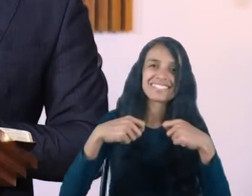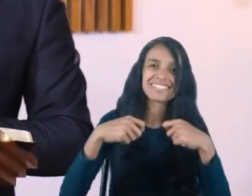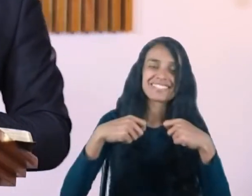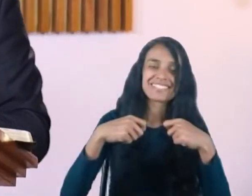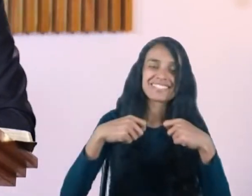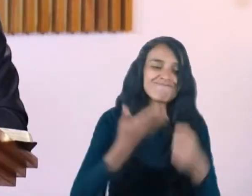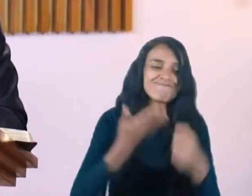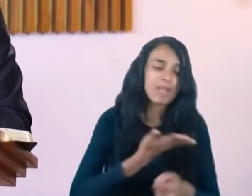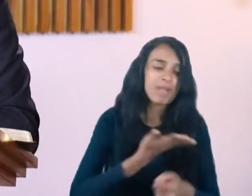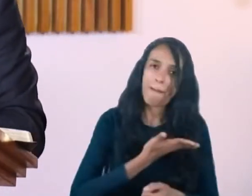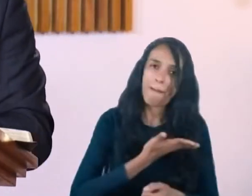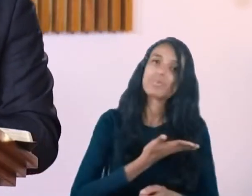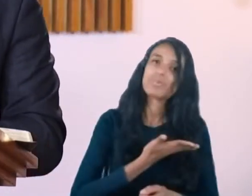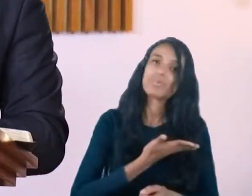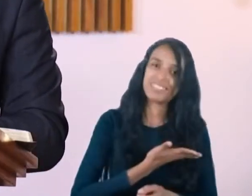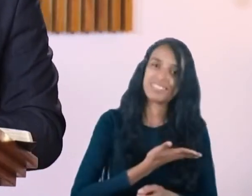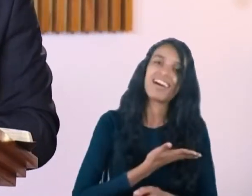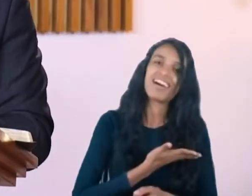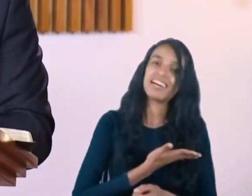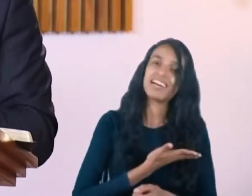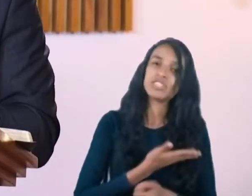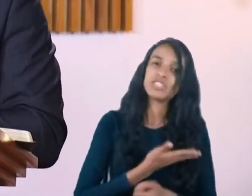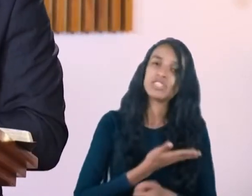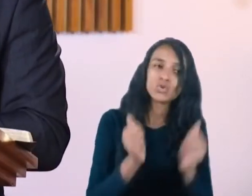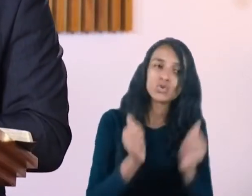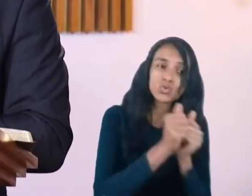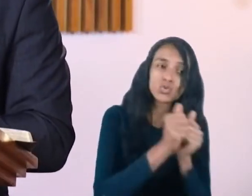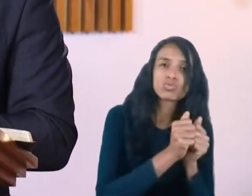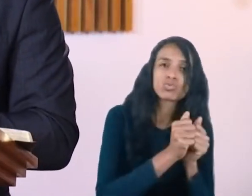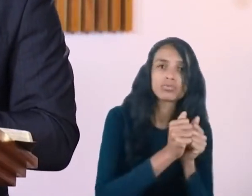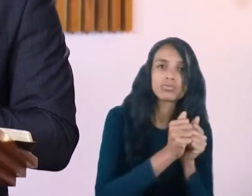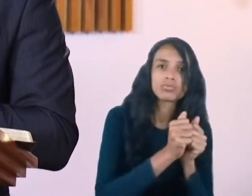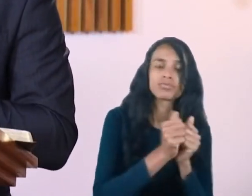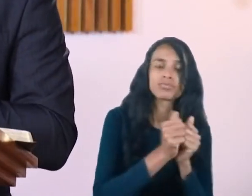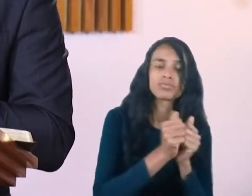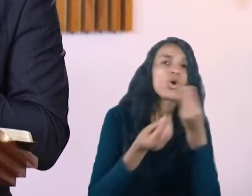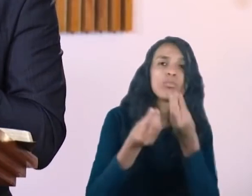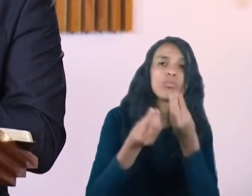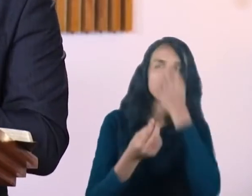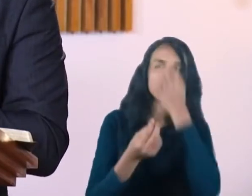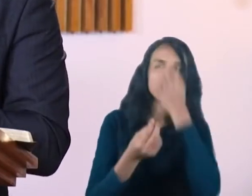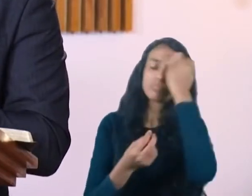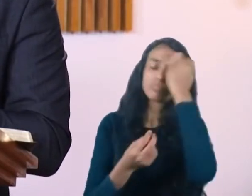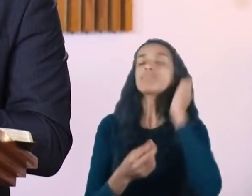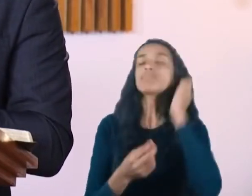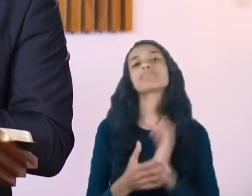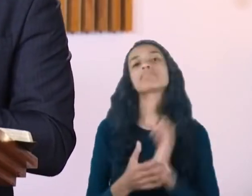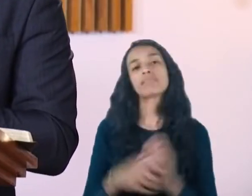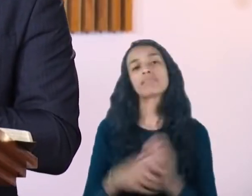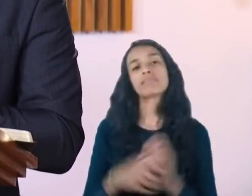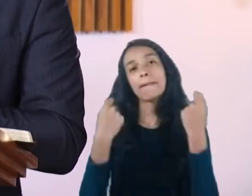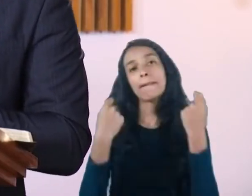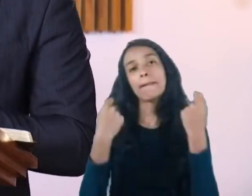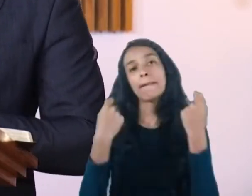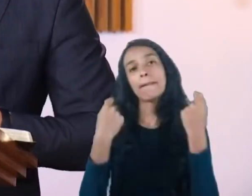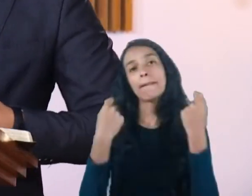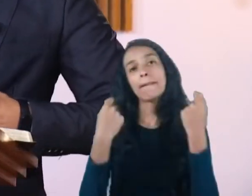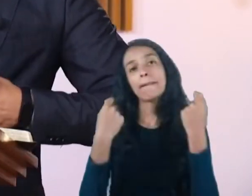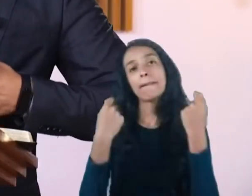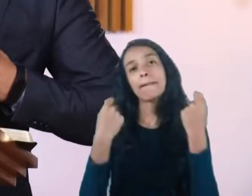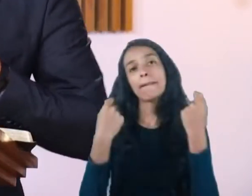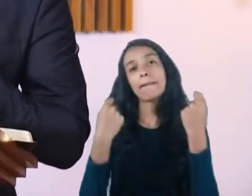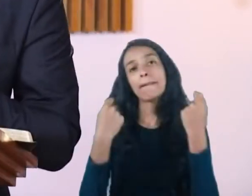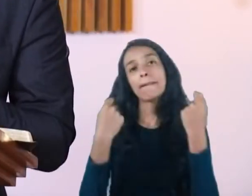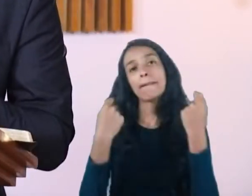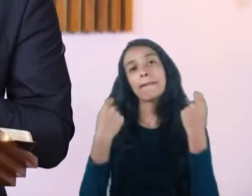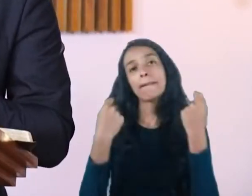E para eles serem conquistados para Deus, nós precisamos descer. Nós precisamos